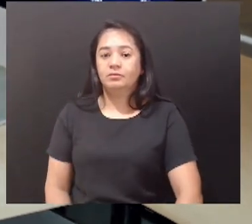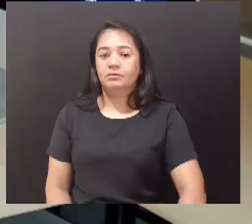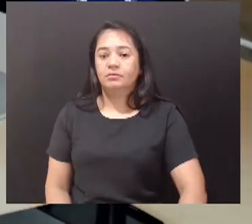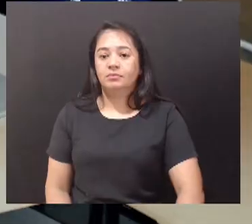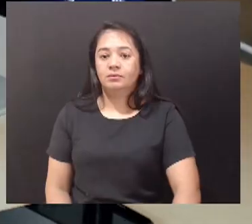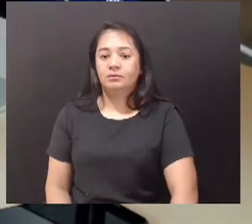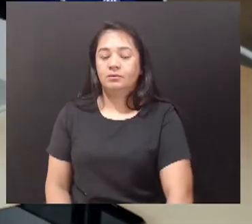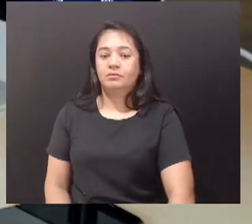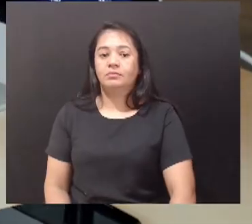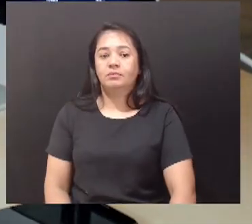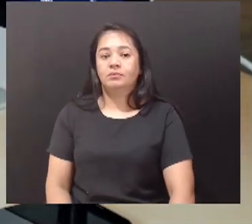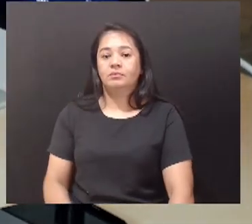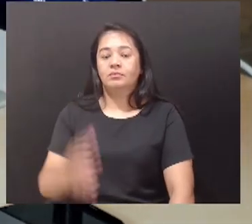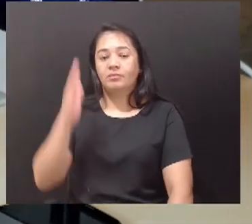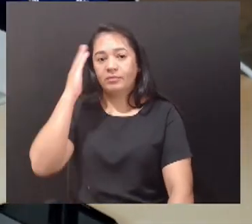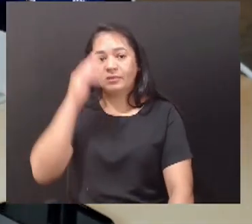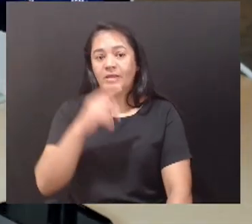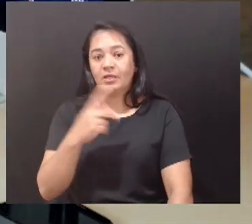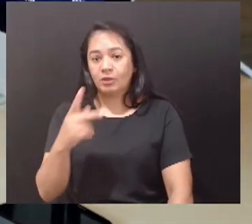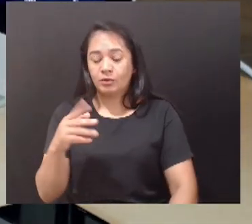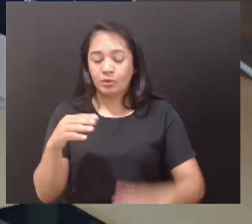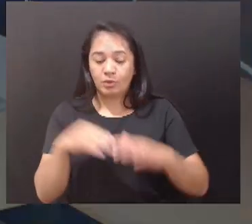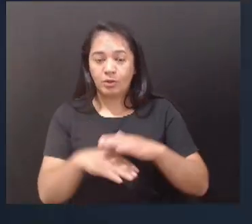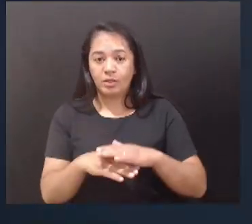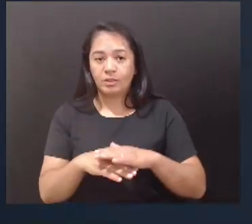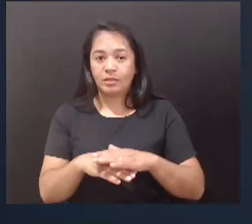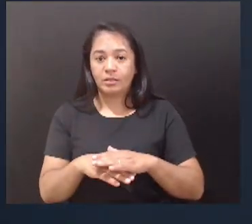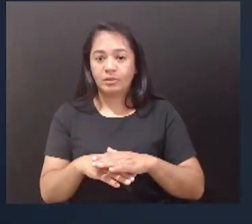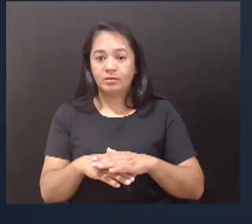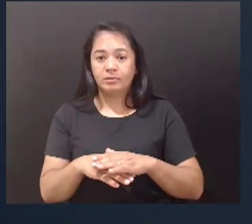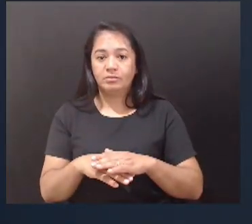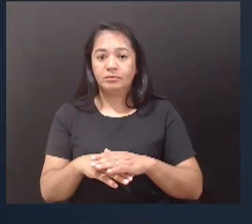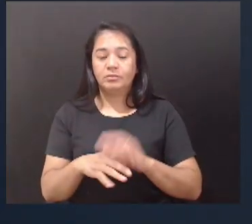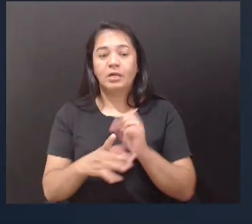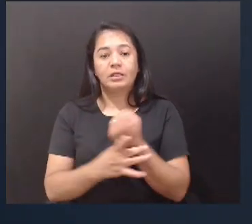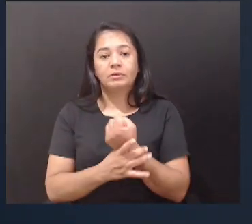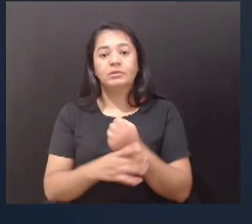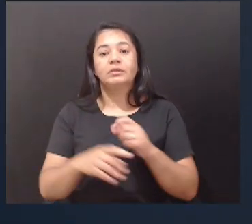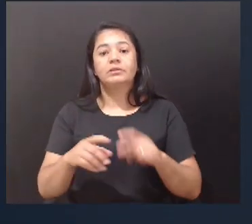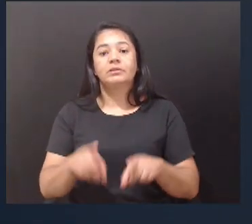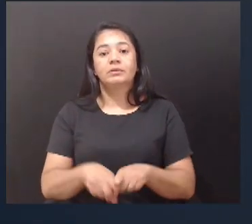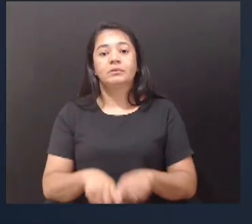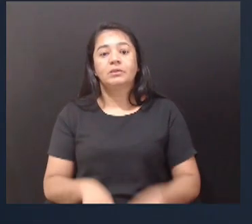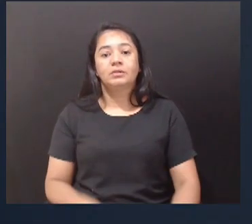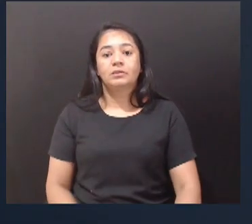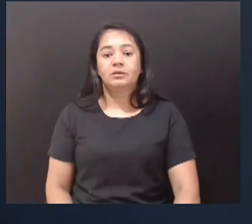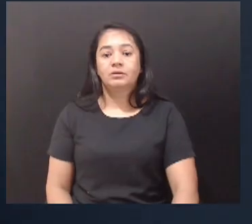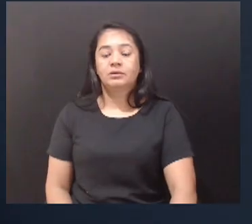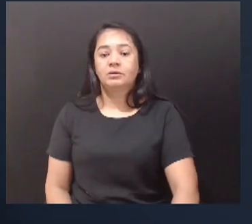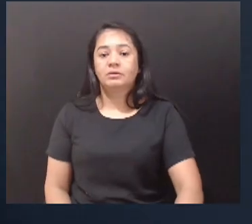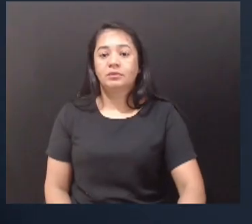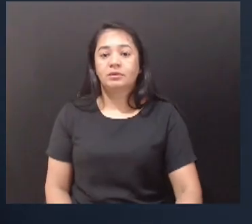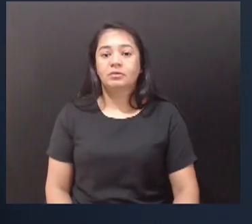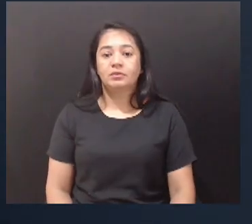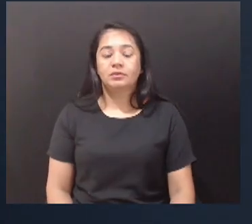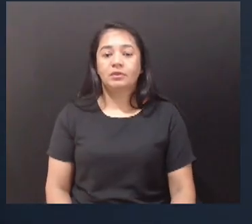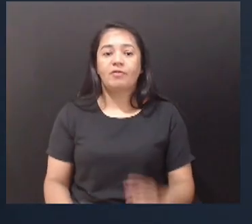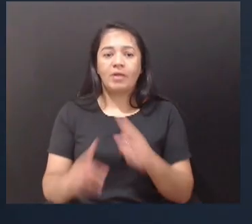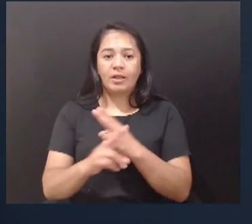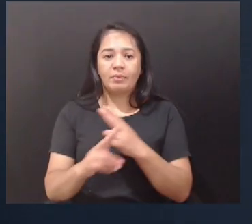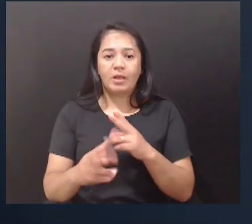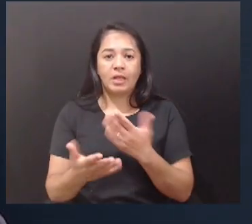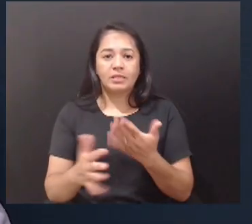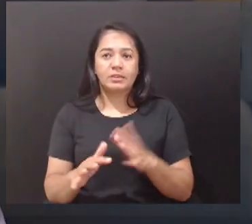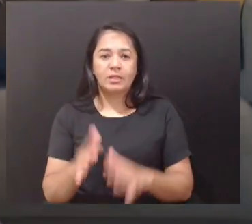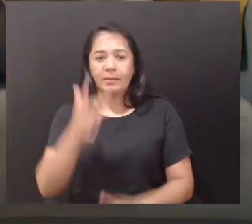que a sua reserva, que está ali armazenada, ela vai te dar essa condição também. Então, quando a gente fala reserva de emergência, muita gente pensa somente